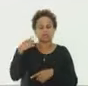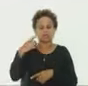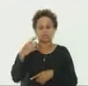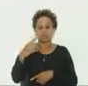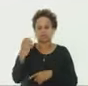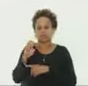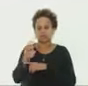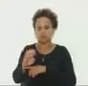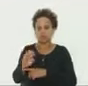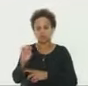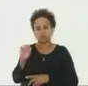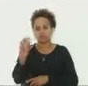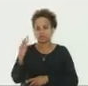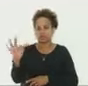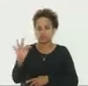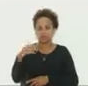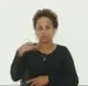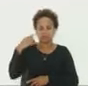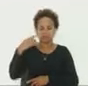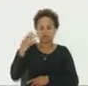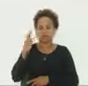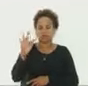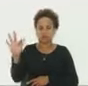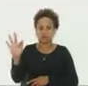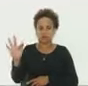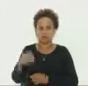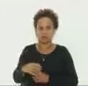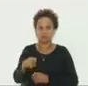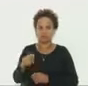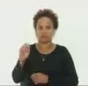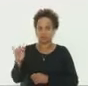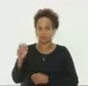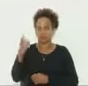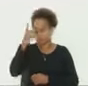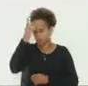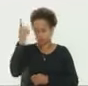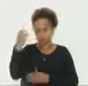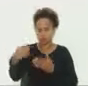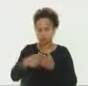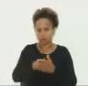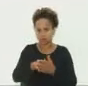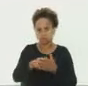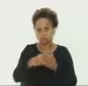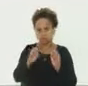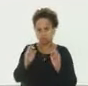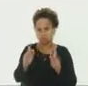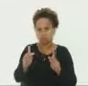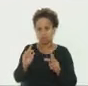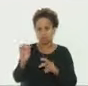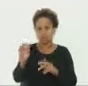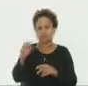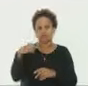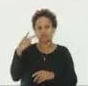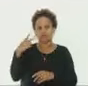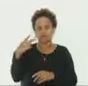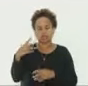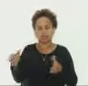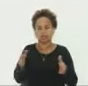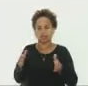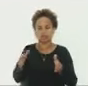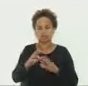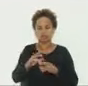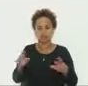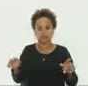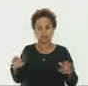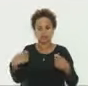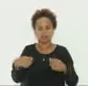deputados federais. Se um popular me questiona, é super compreensível, mas um vereador de vários mandatos que deveria dar aula